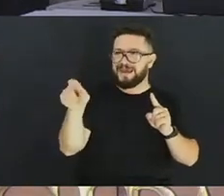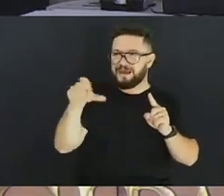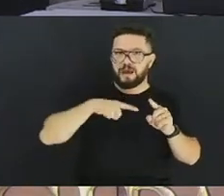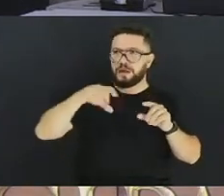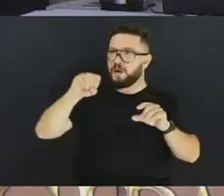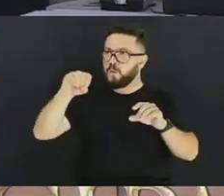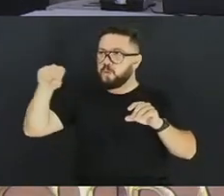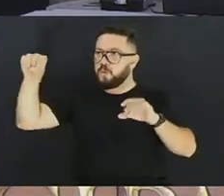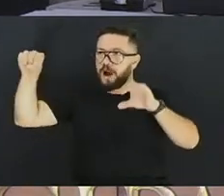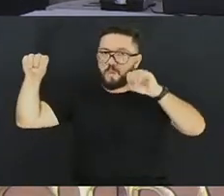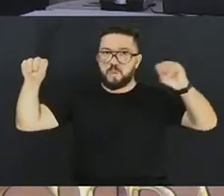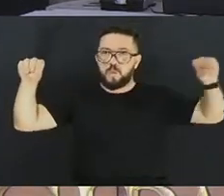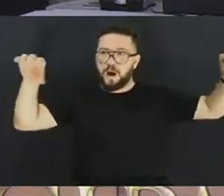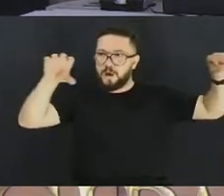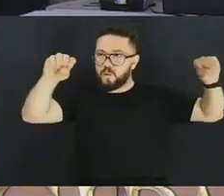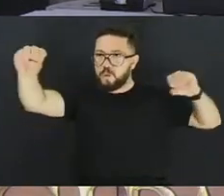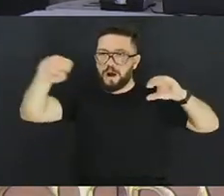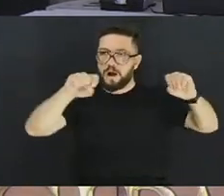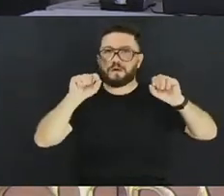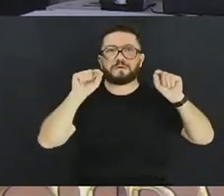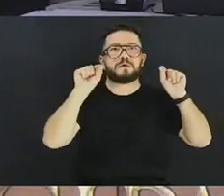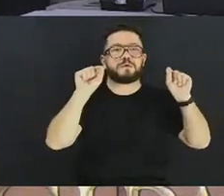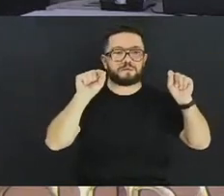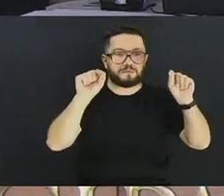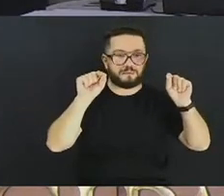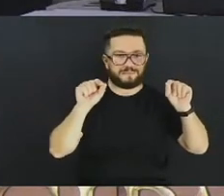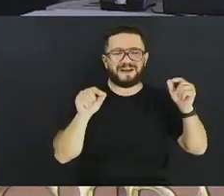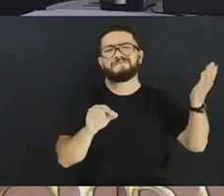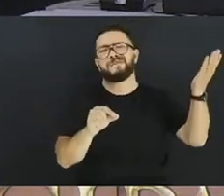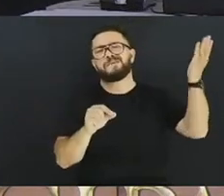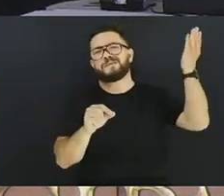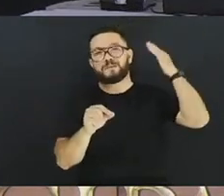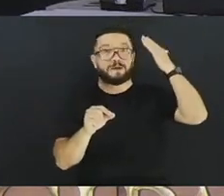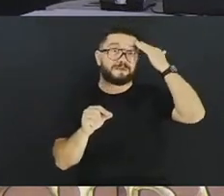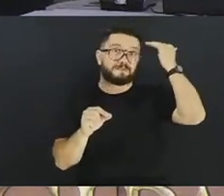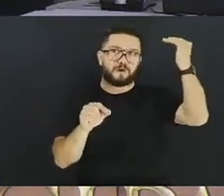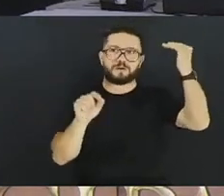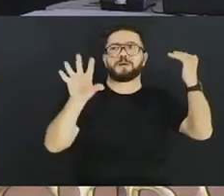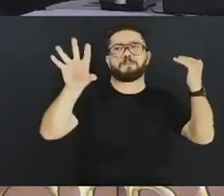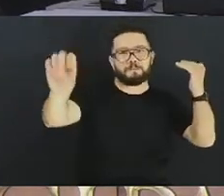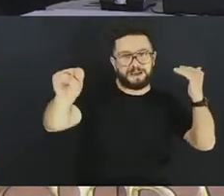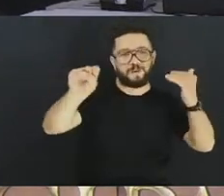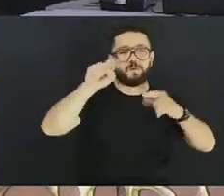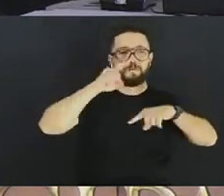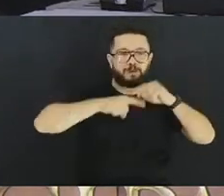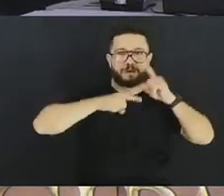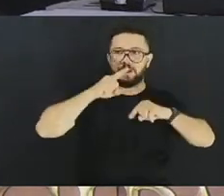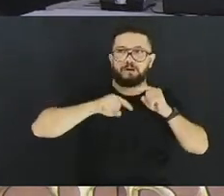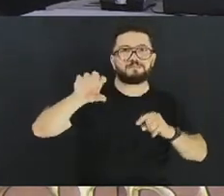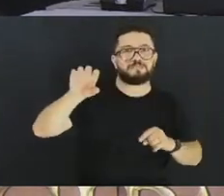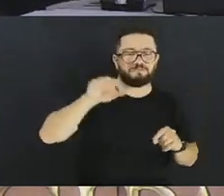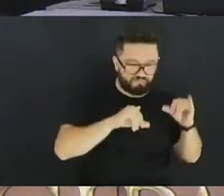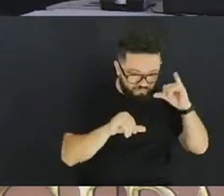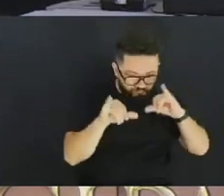aquela famosa de caçador, falecido Vânio lá, e a gente foi buscar o material e clonou e registrou essa